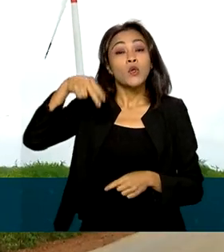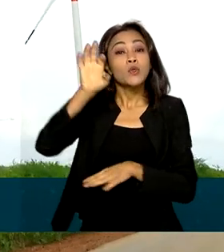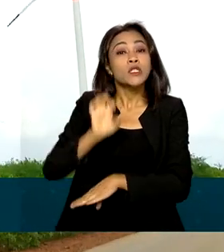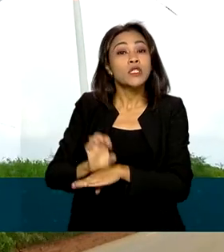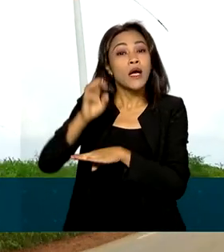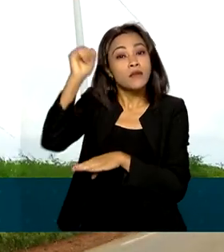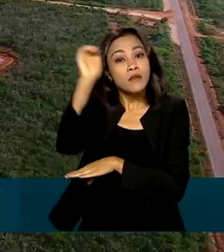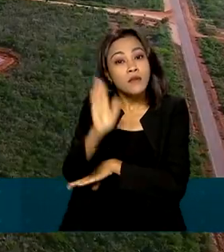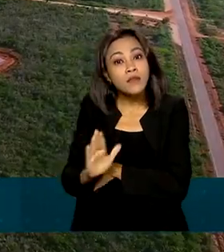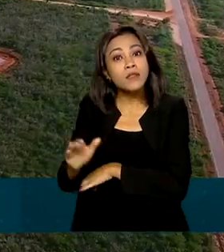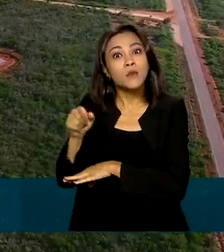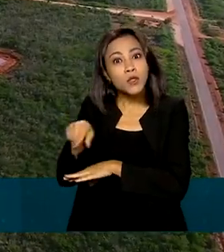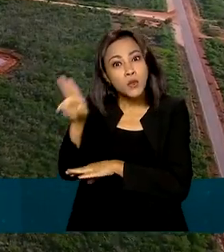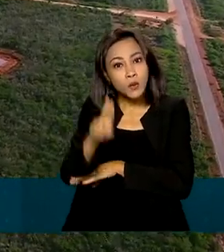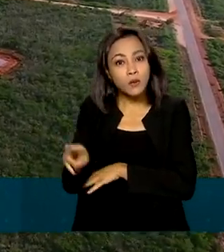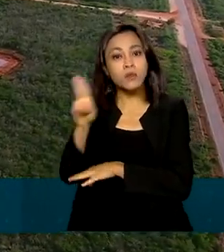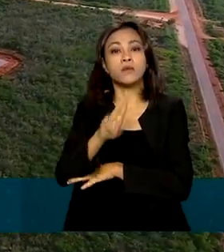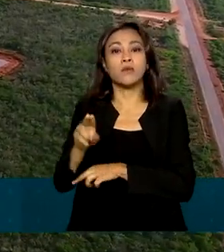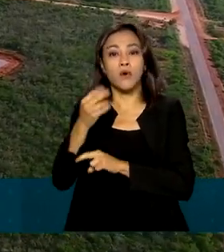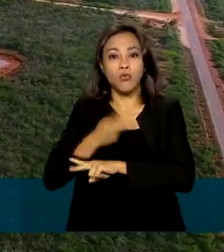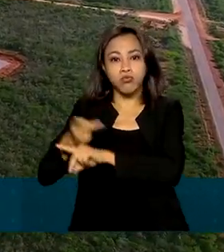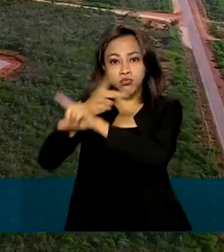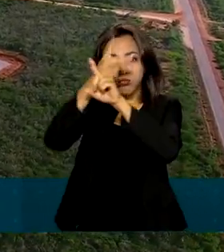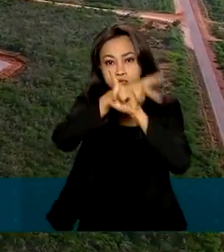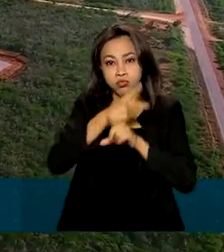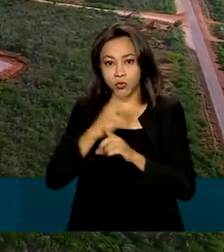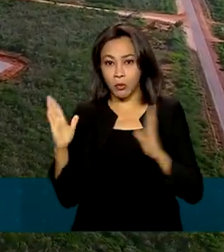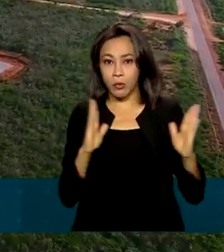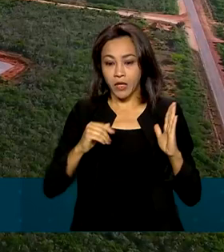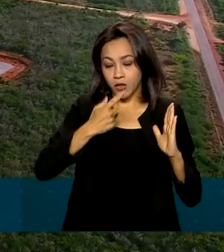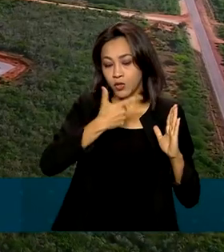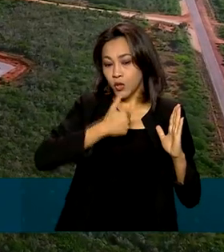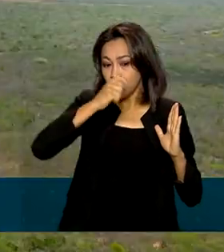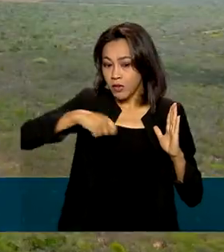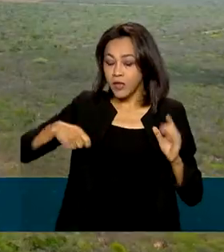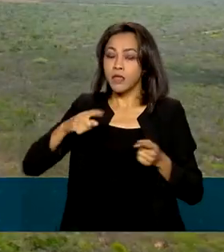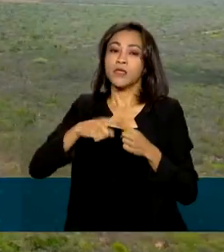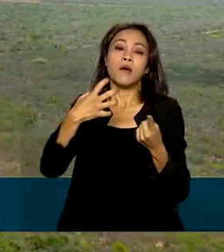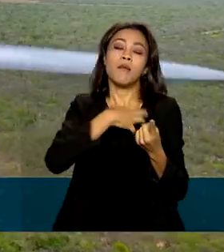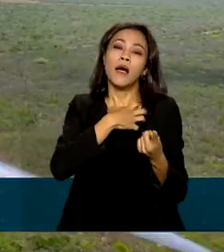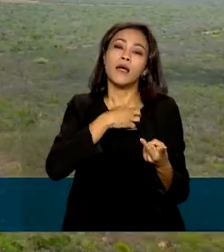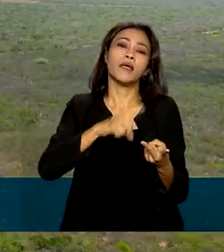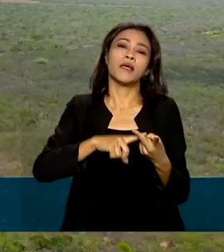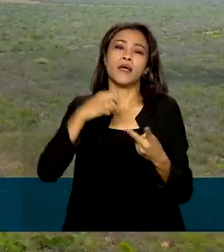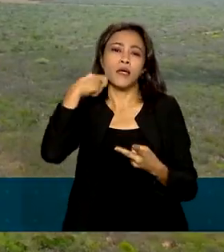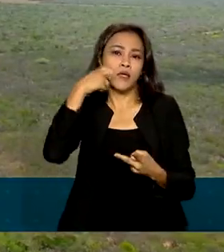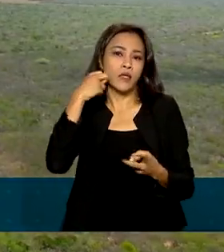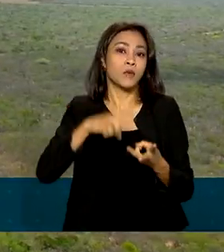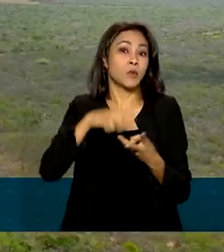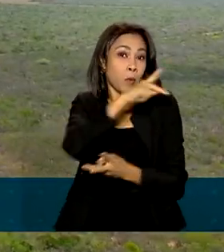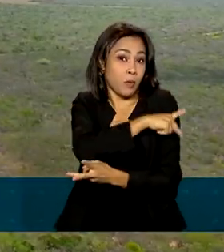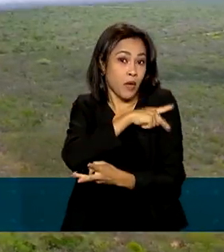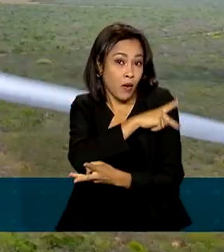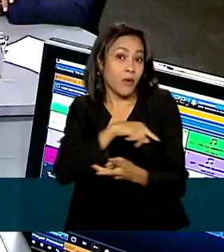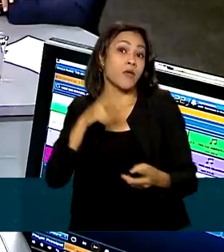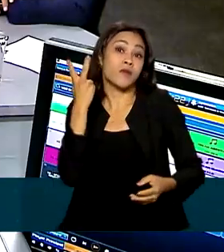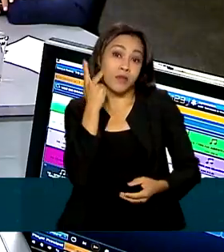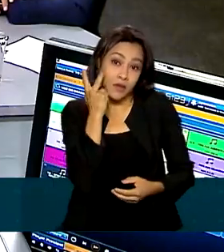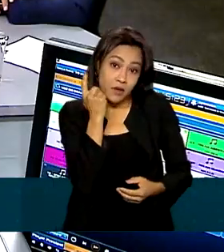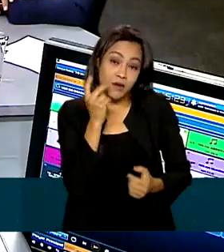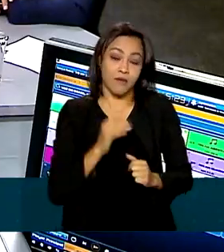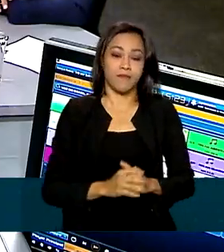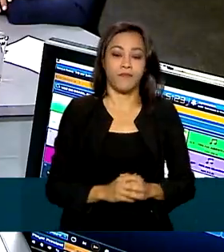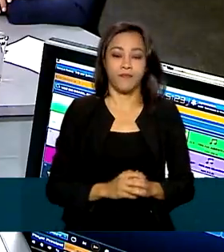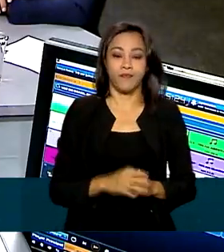energia a partir dos ventos nos últimos 12 meses foram a Bahia, o Rio Grande do Norte, o Piauí e o Ceará. O